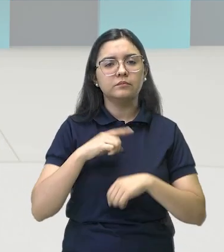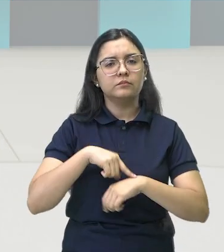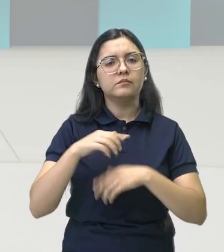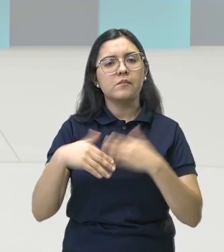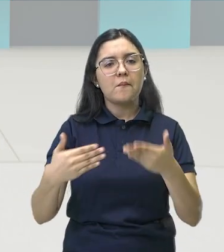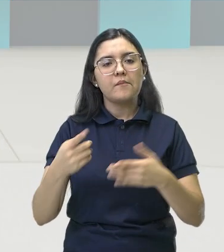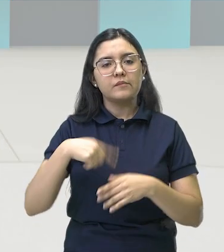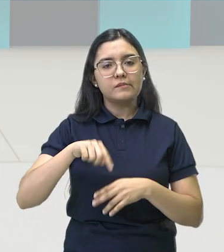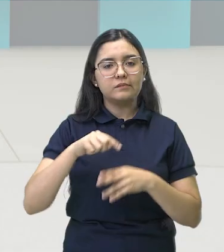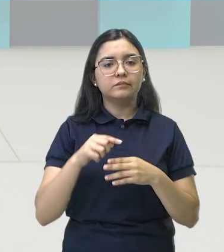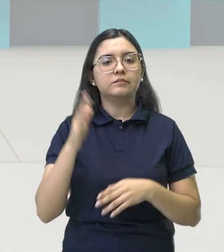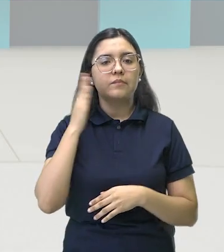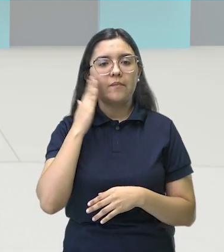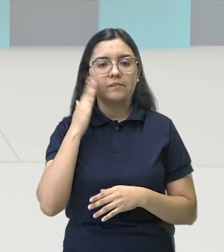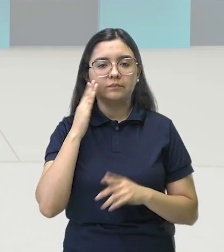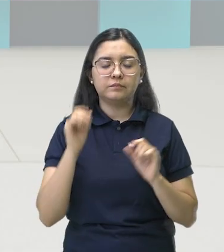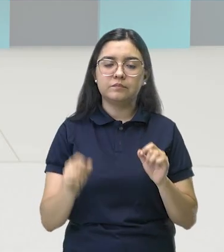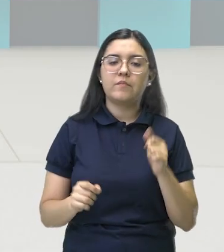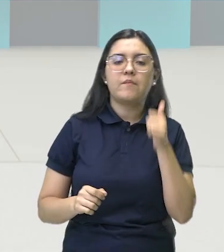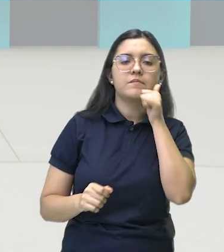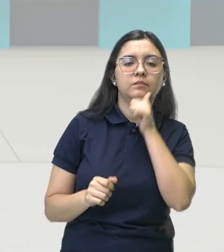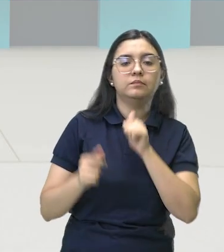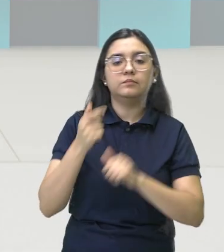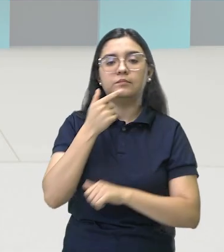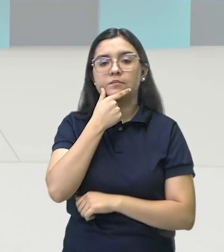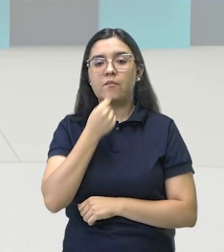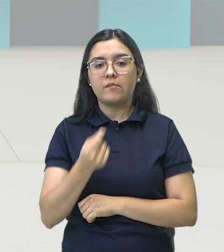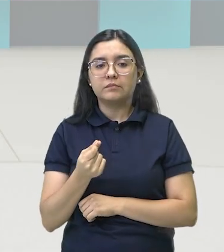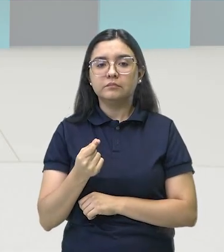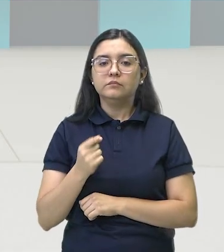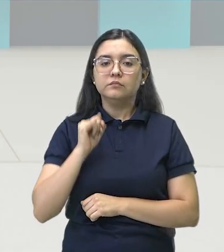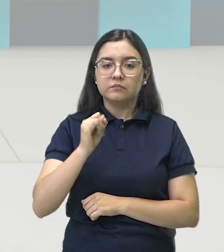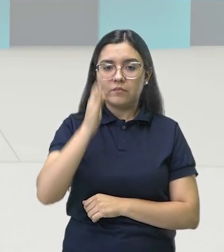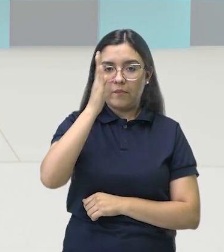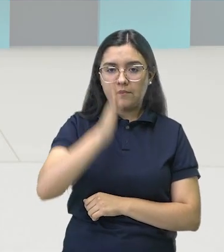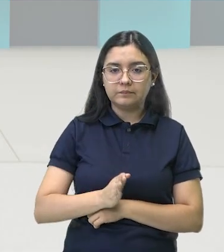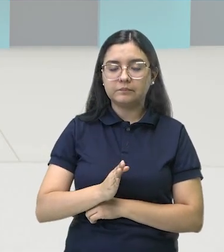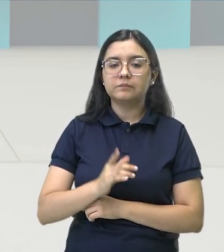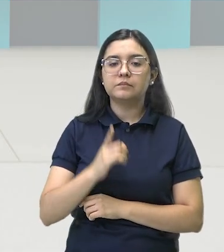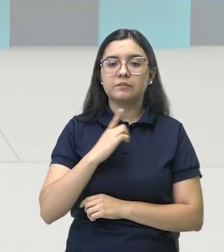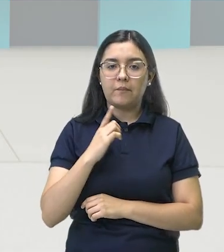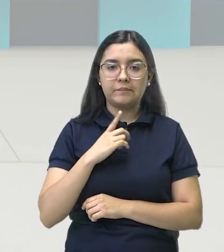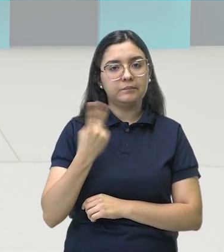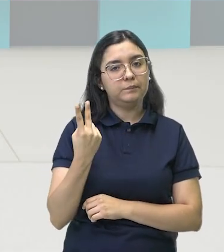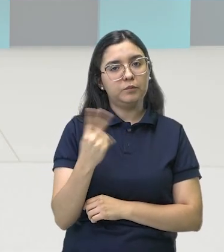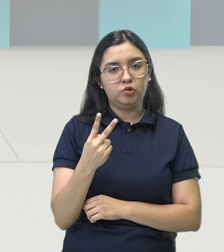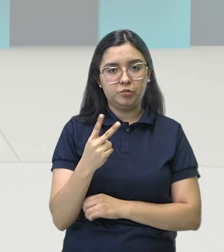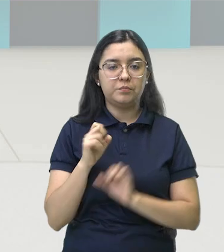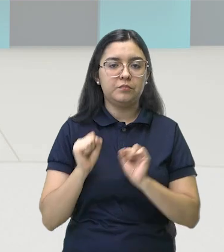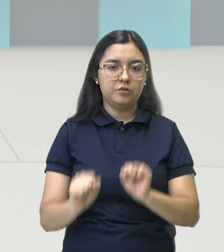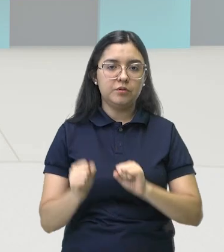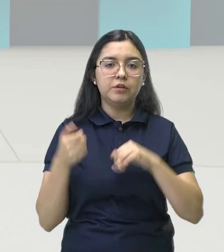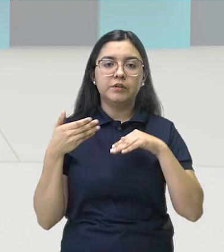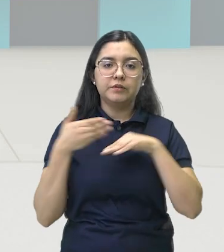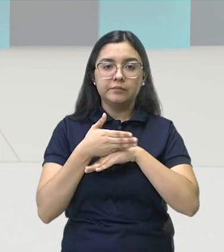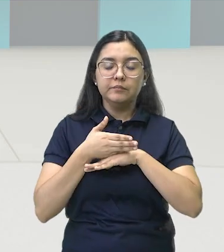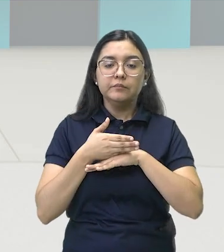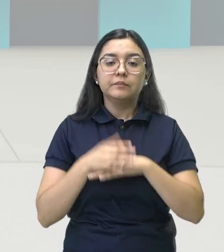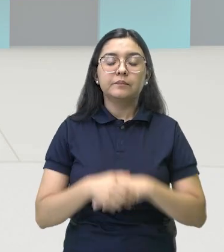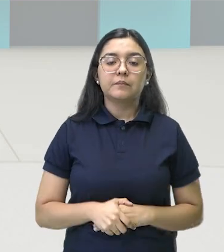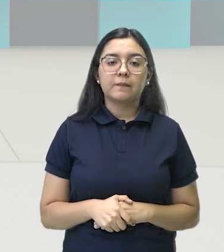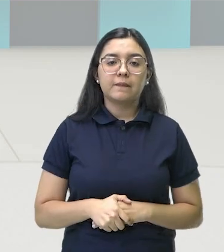vai saber, um menino e uma menina. Se tem uma barra, é um ambiente para os dois.